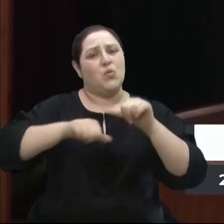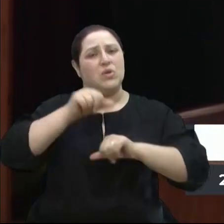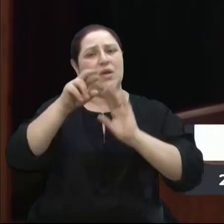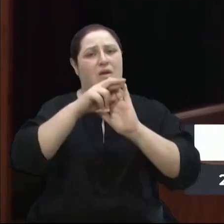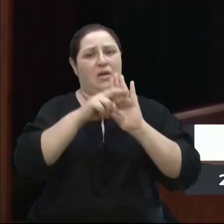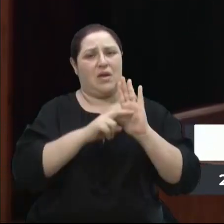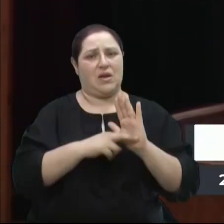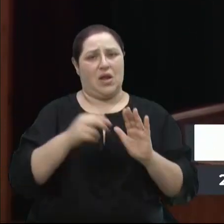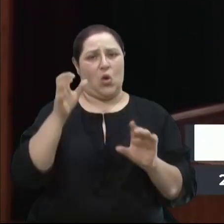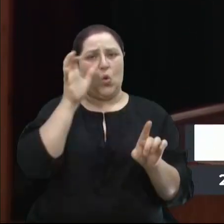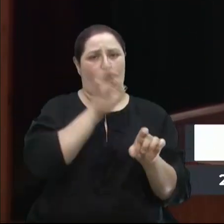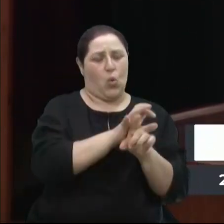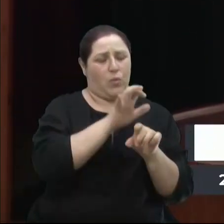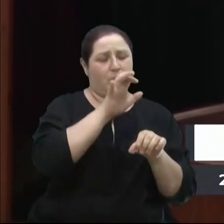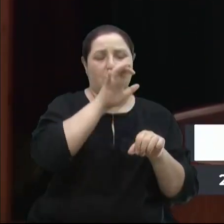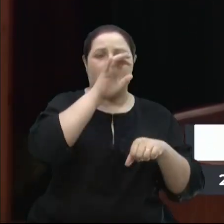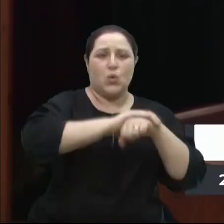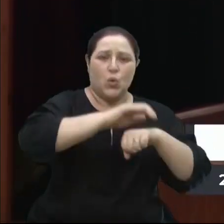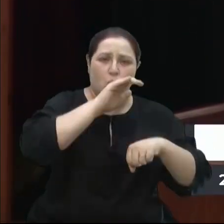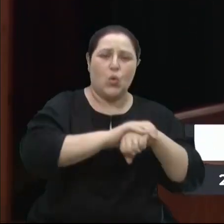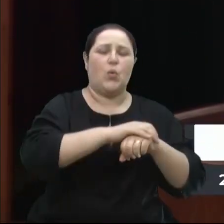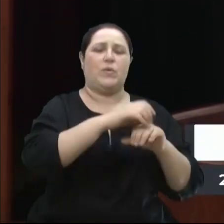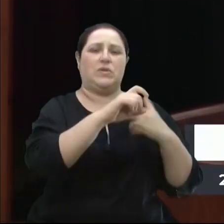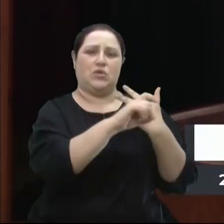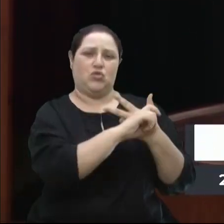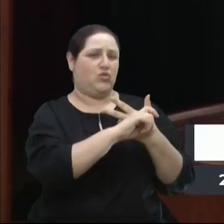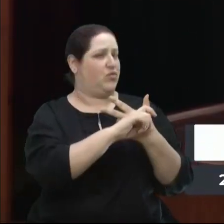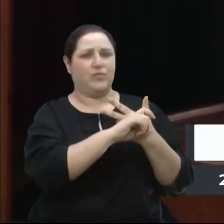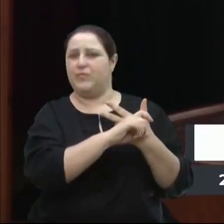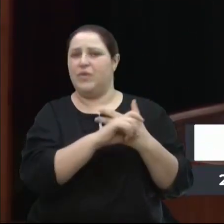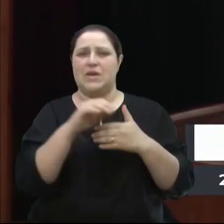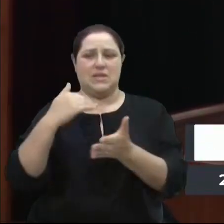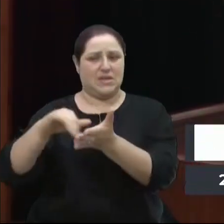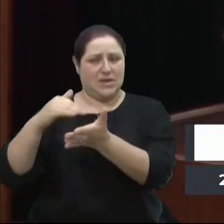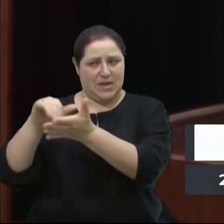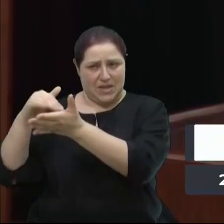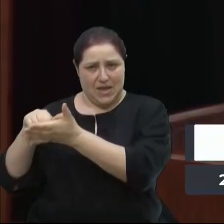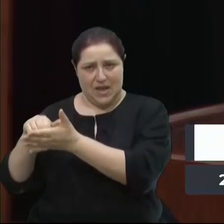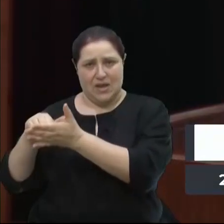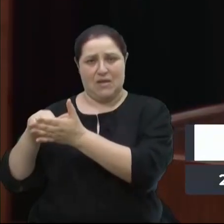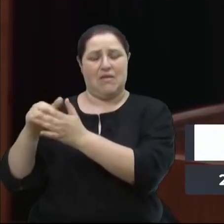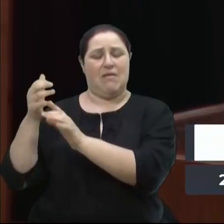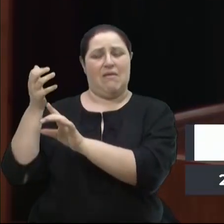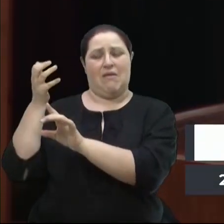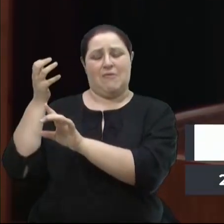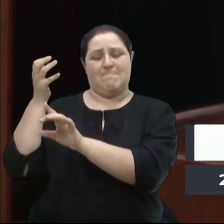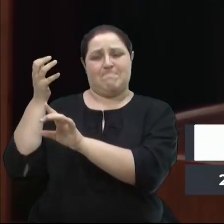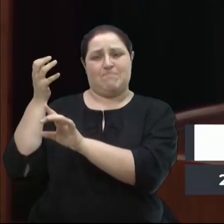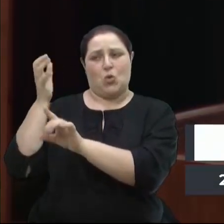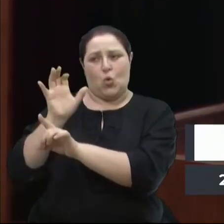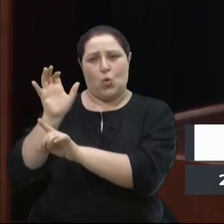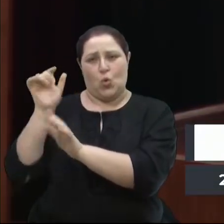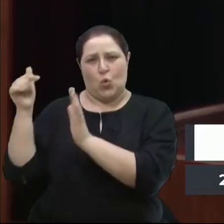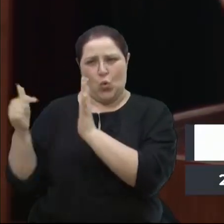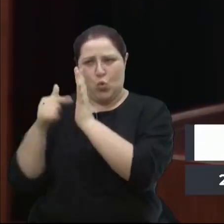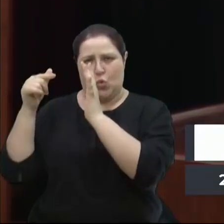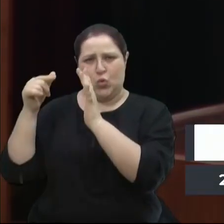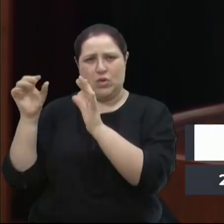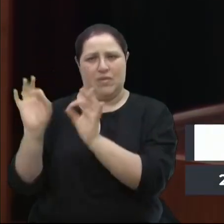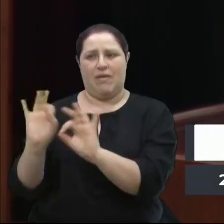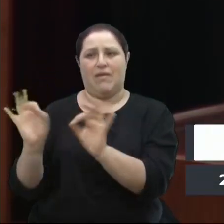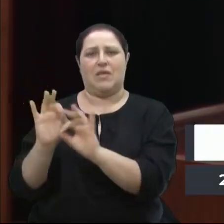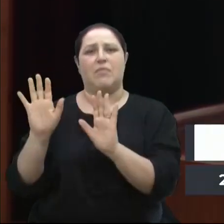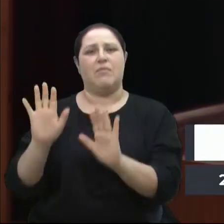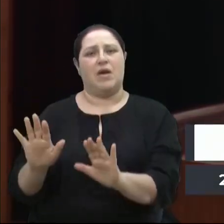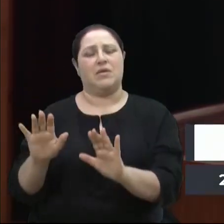estão fazendo o que a lei diz. Elas estão, como se diz o ditado, dentro das 4 linhas. Então, a gente tem que entender que não é culpa